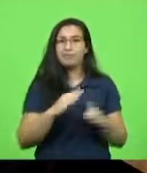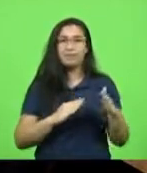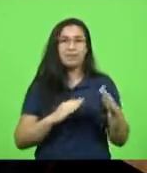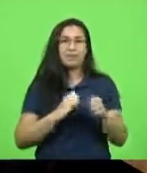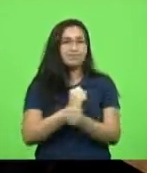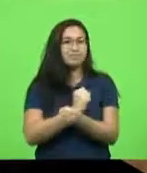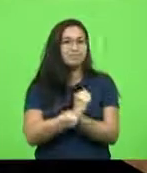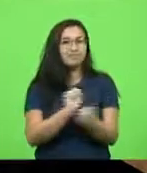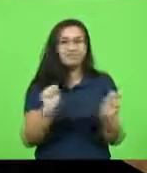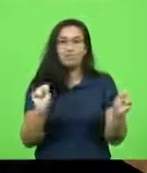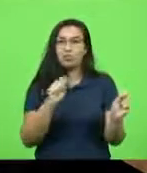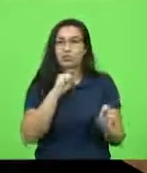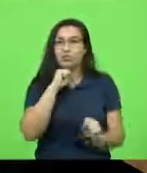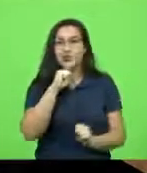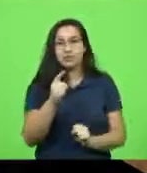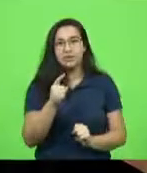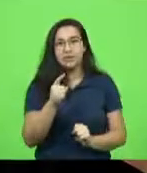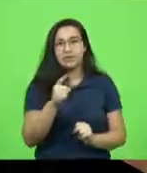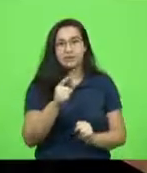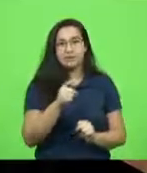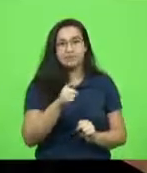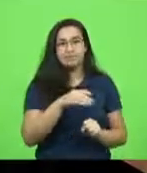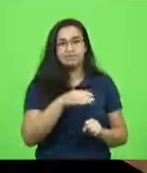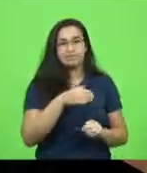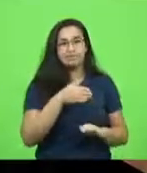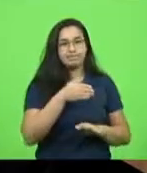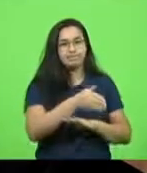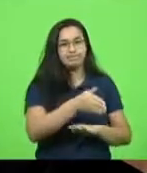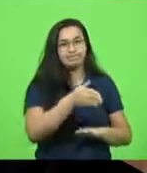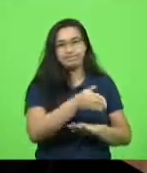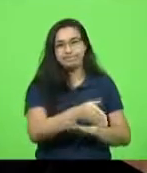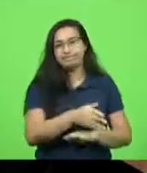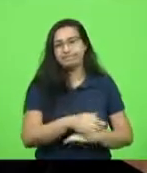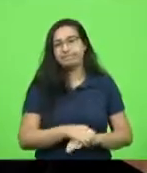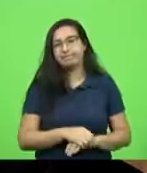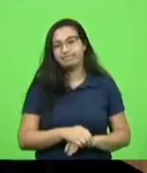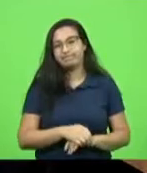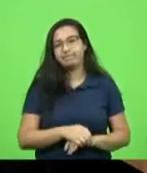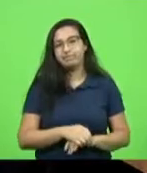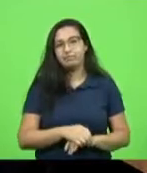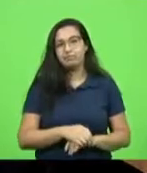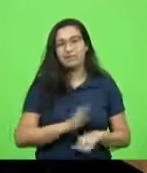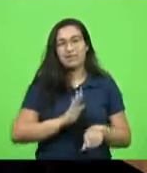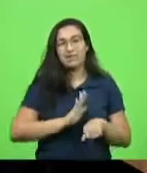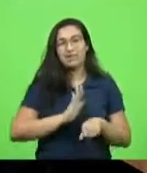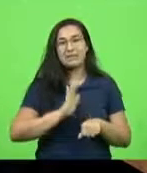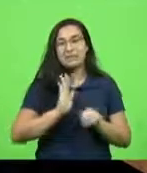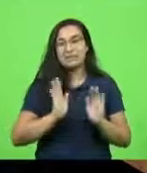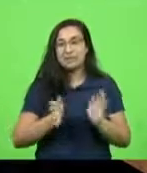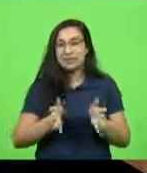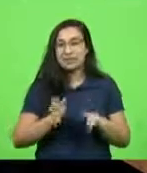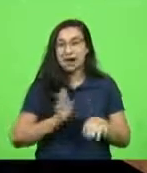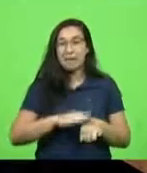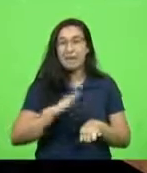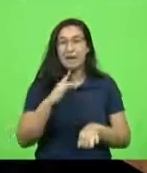de transitar Então são rodovias que como diz o ditado sua peça Já faz mais de uma década e meia que se debate aqui nessa casa